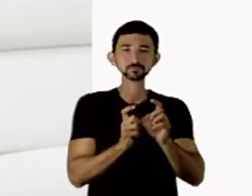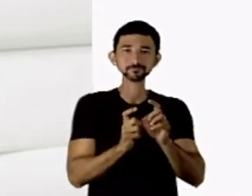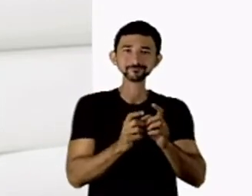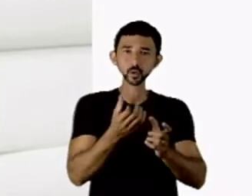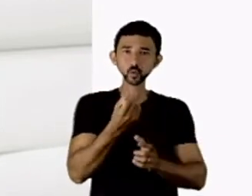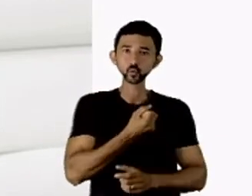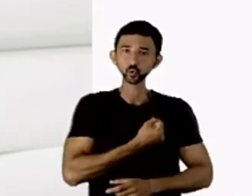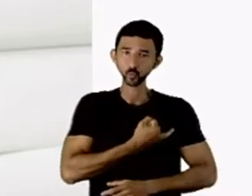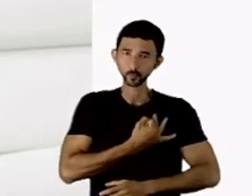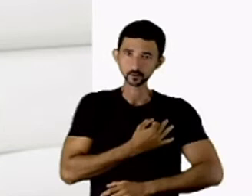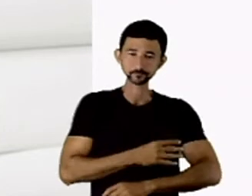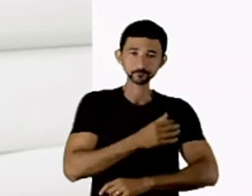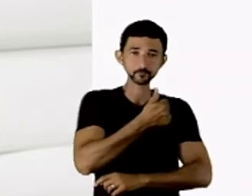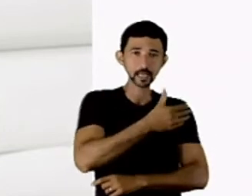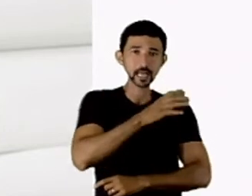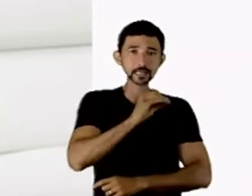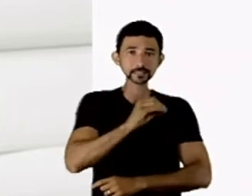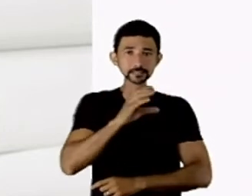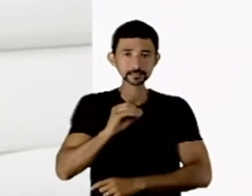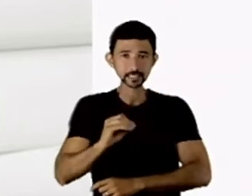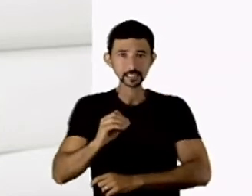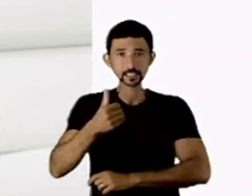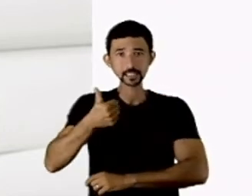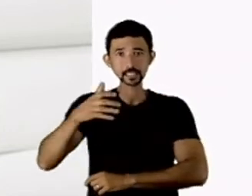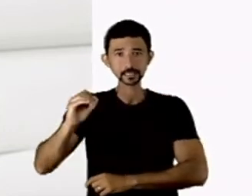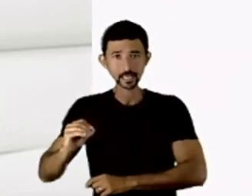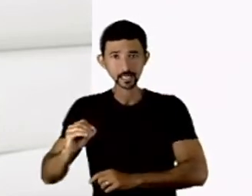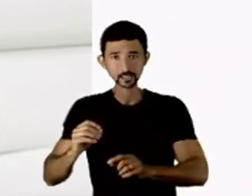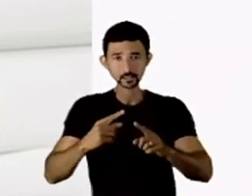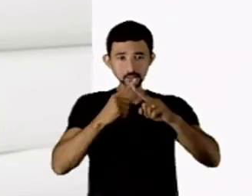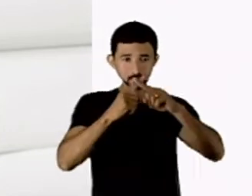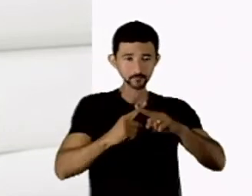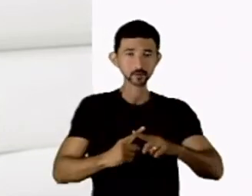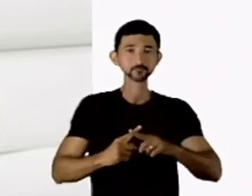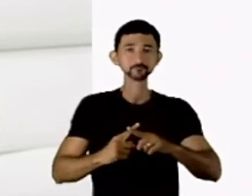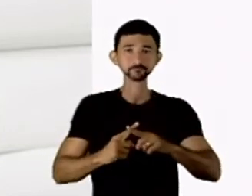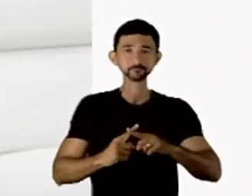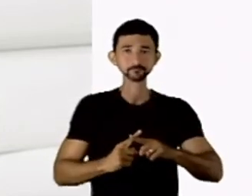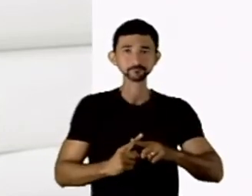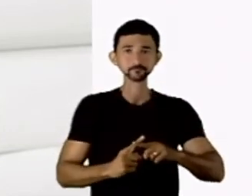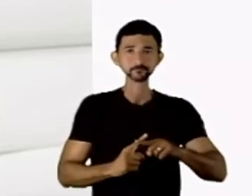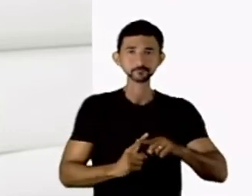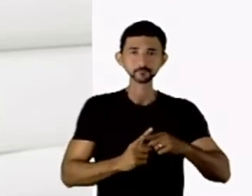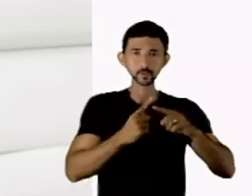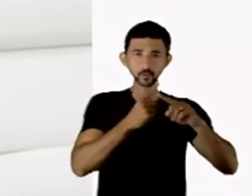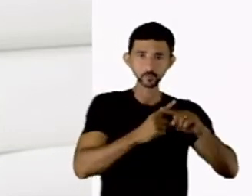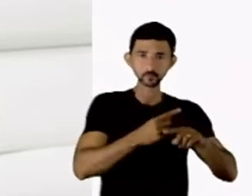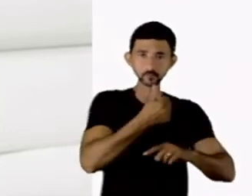números. 100 e o 10, e eles estão se multiplicando. Eu